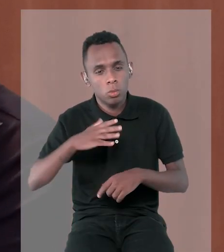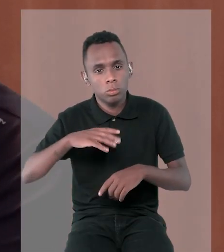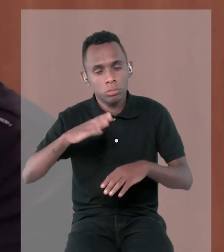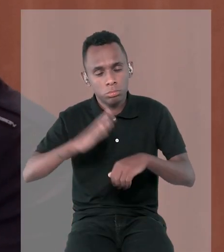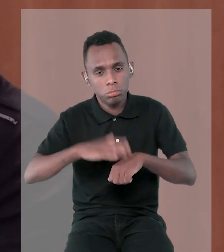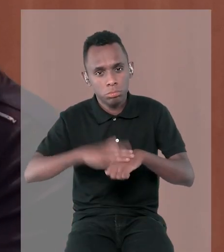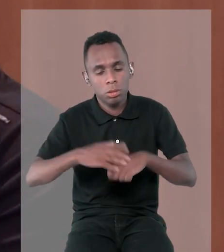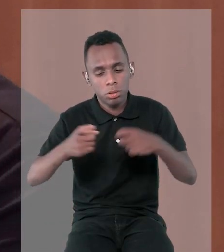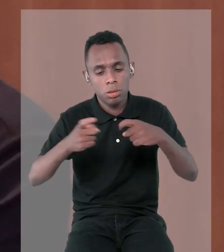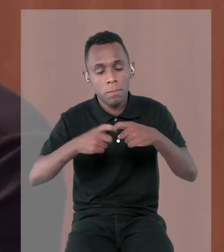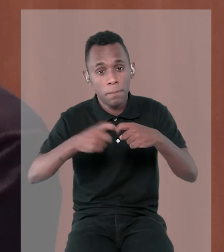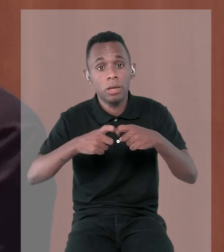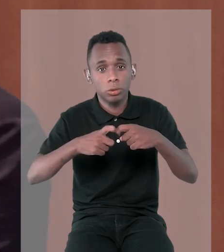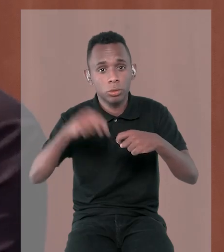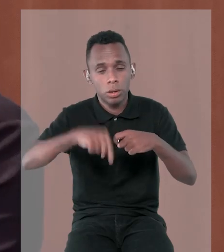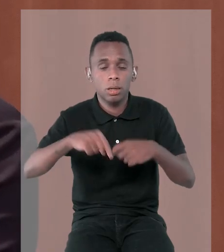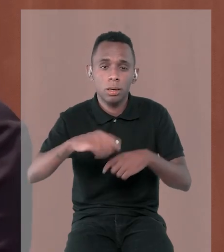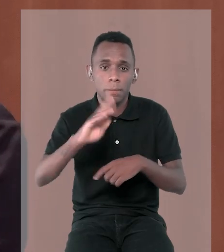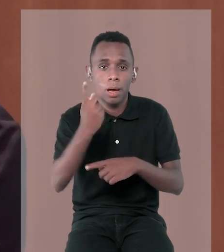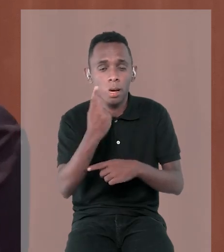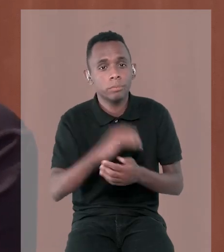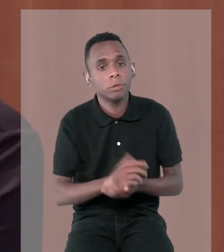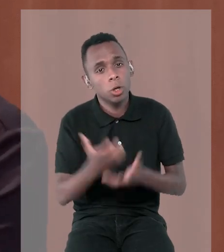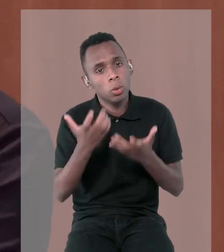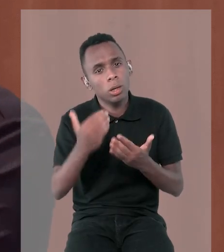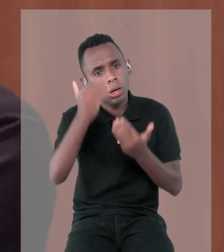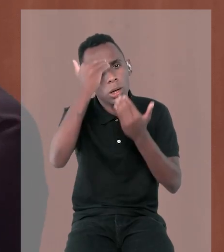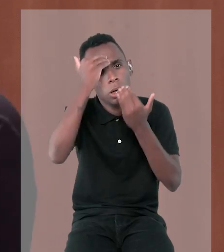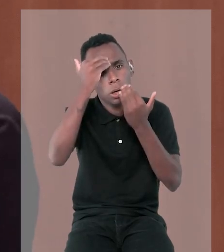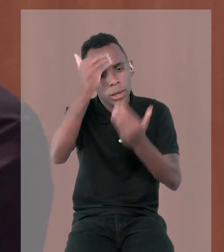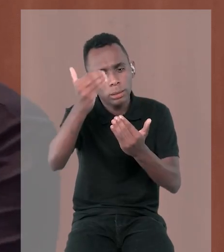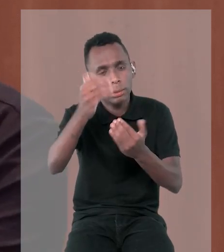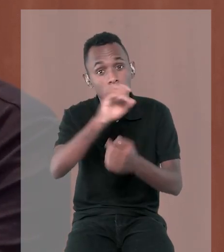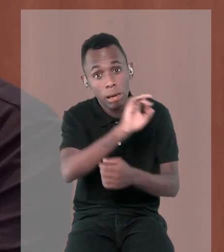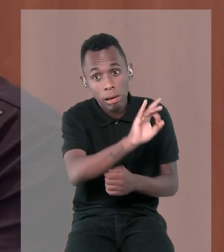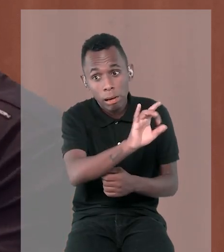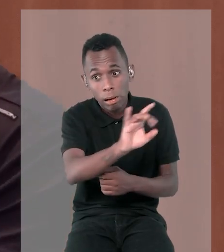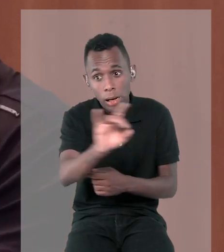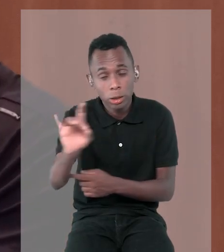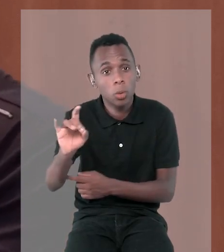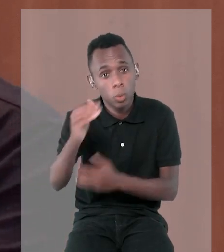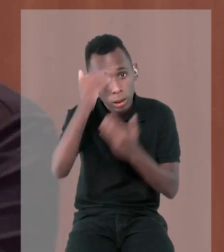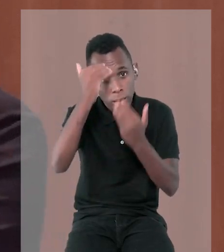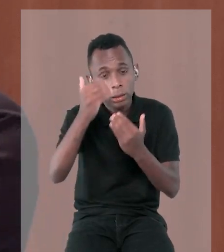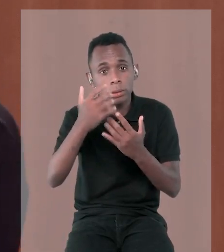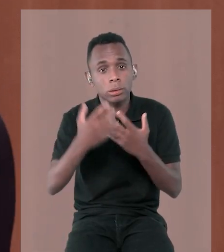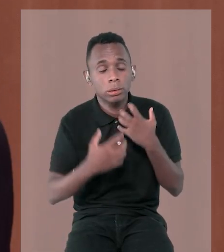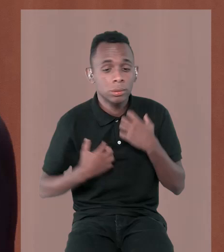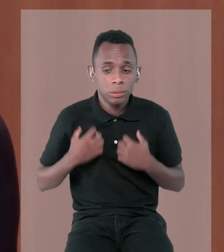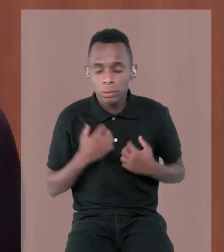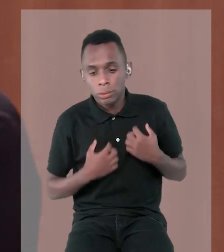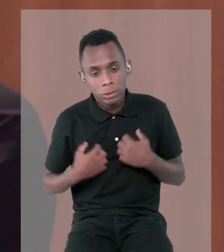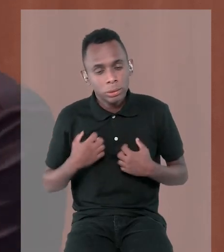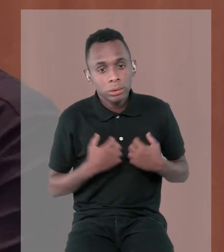Belo Horizonte, servidor público. Eu queria agradecer, como que eu acho que cada um aqui está agradecendo, um pouco